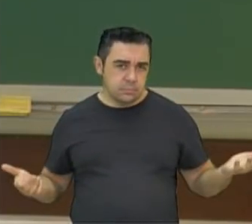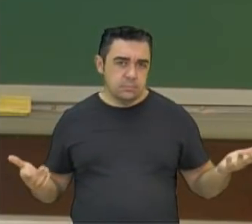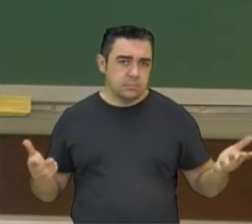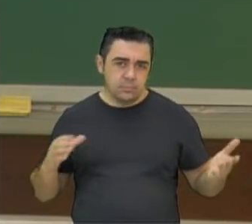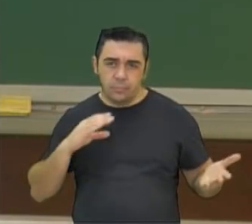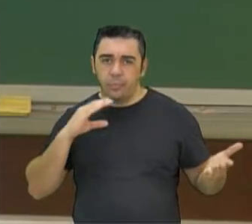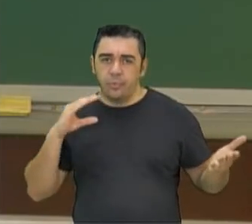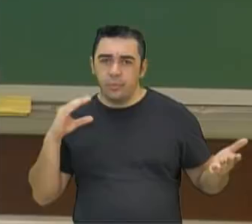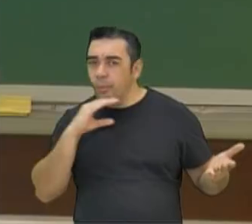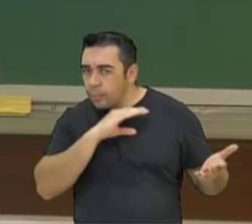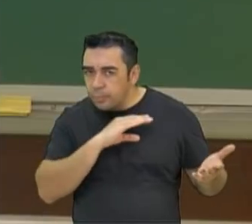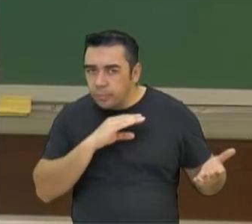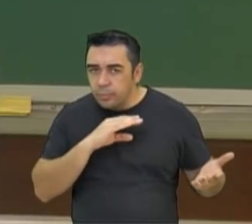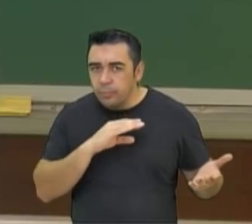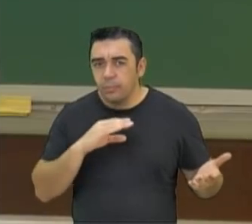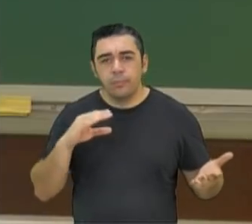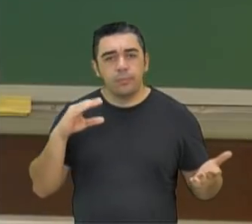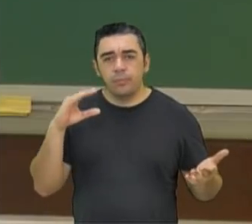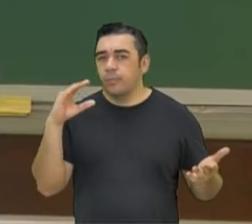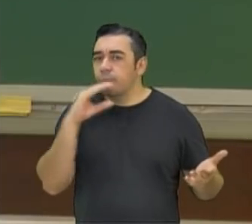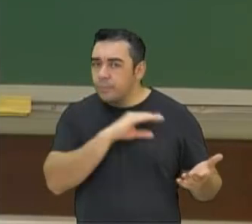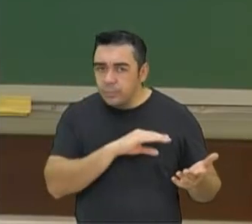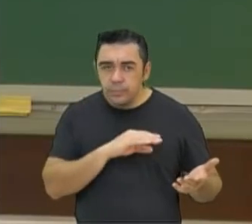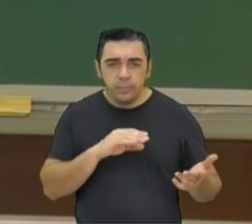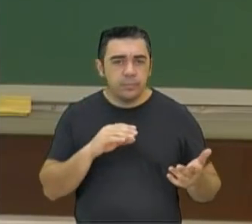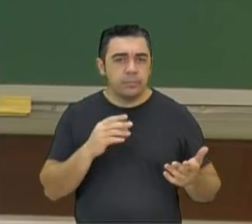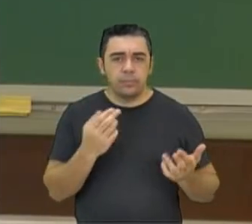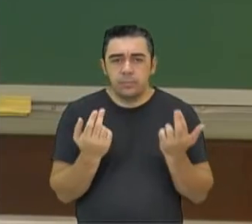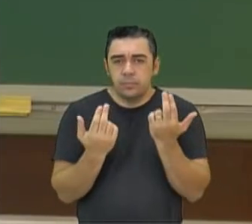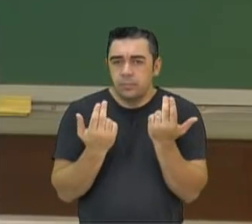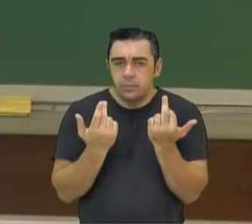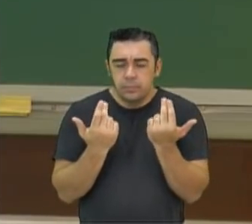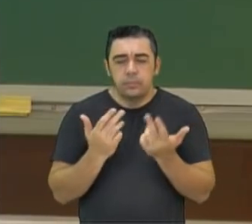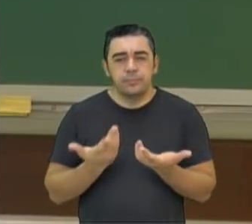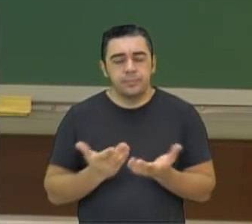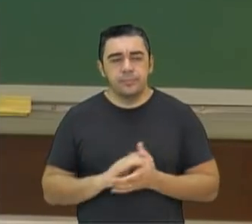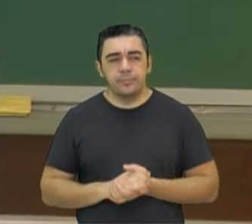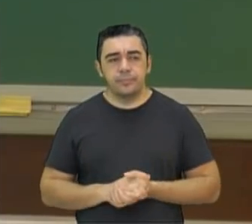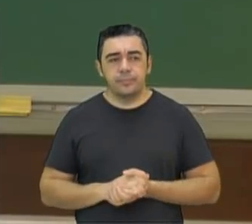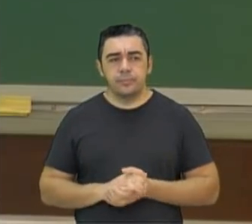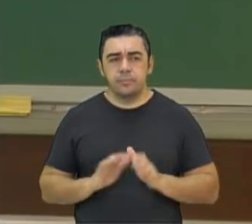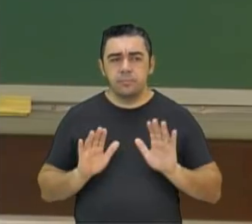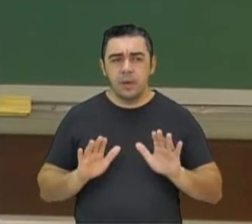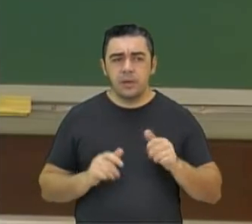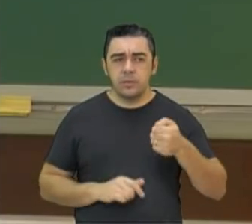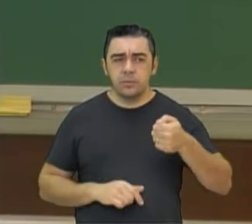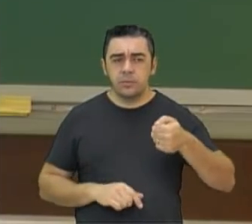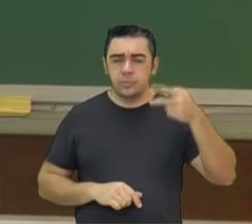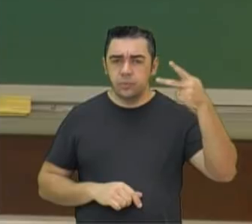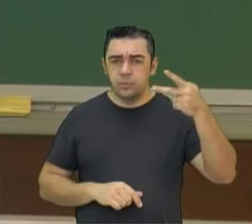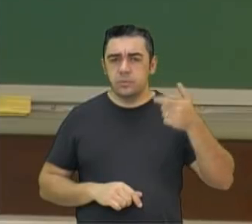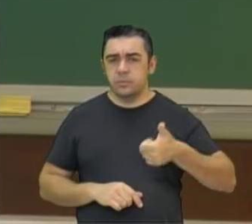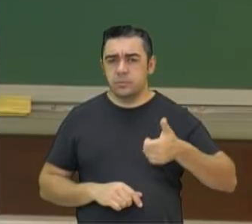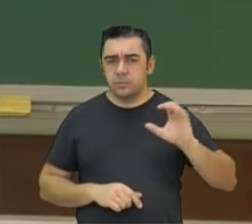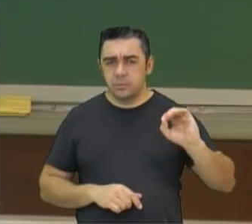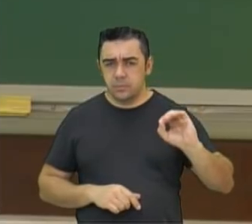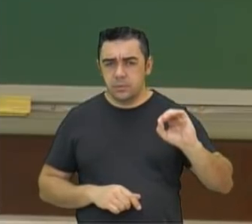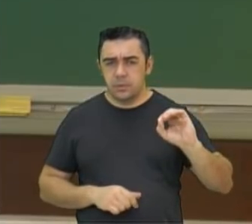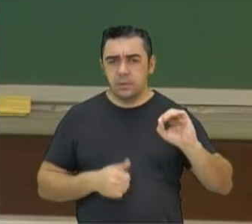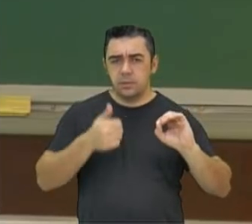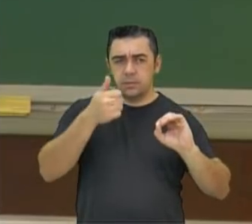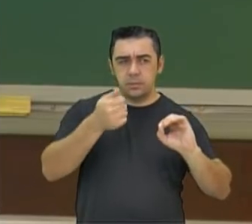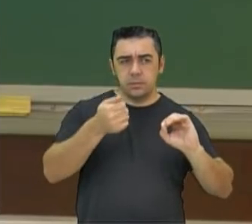claro, né, que tá óbvio que são dois binômios iguais. Mas e aqui? Esses dois binômios